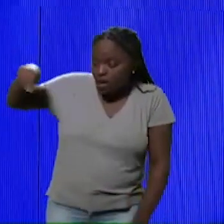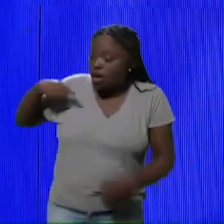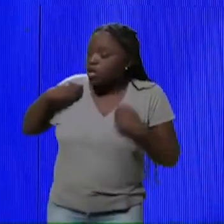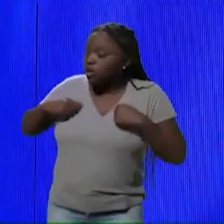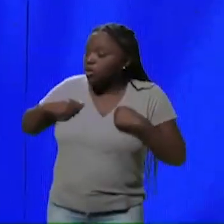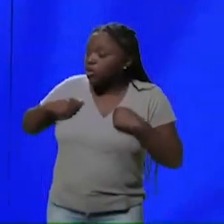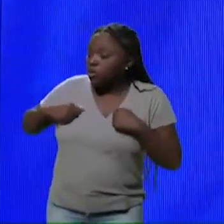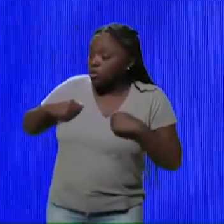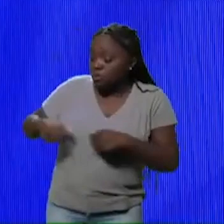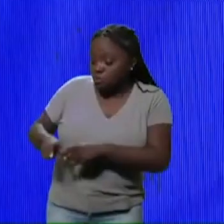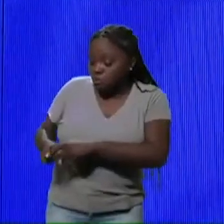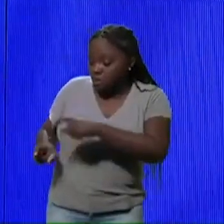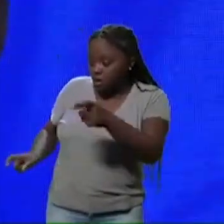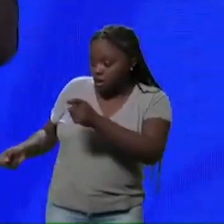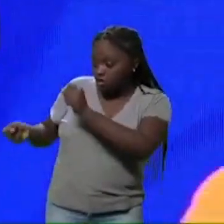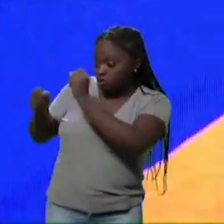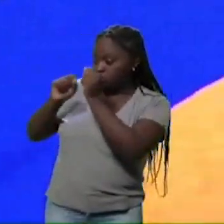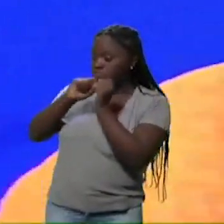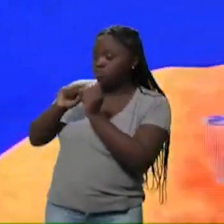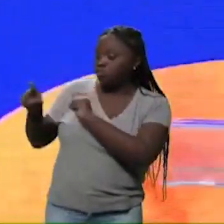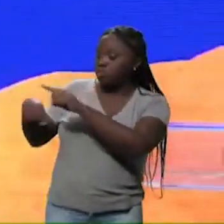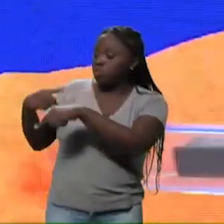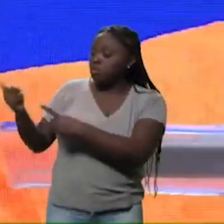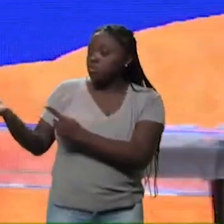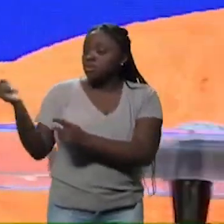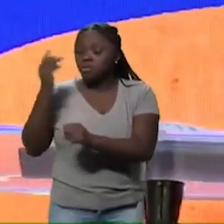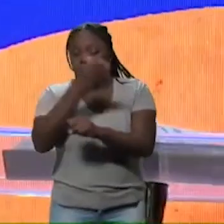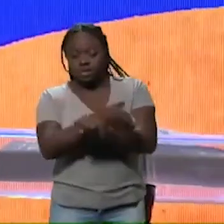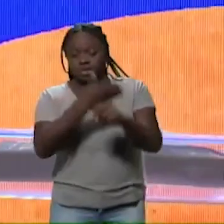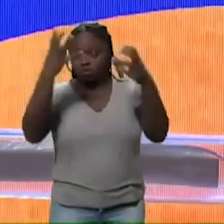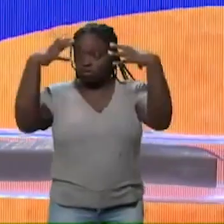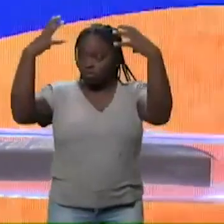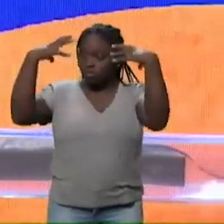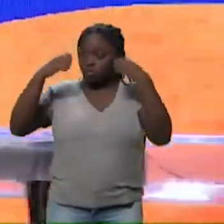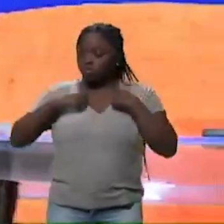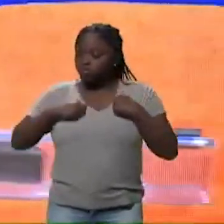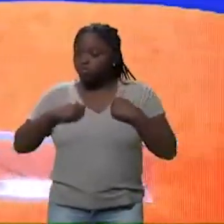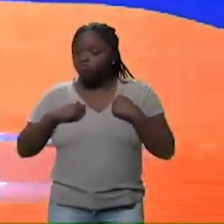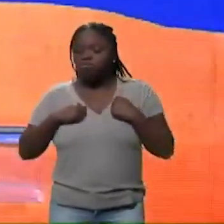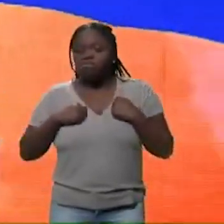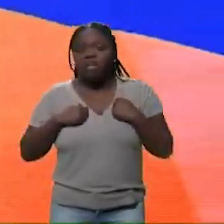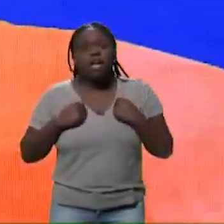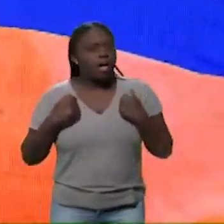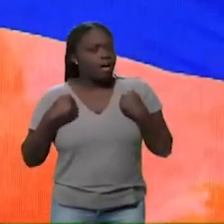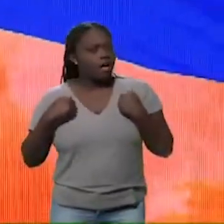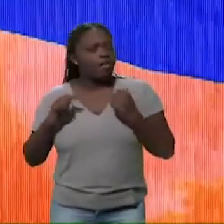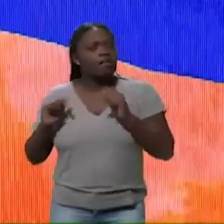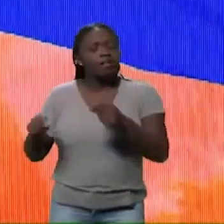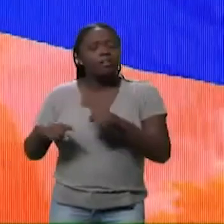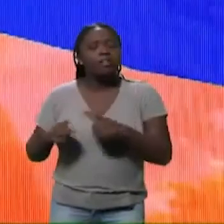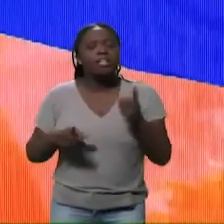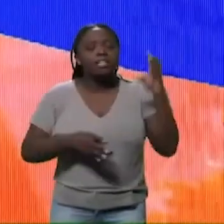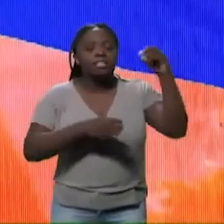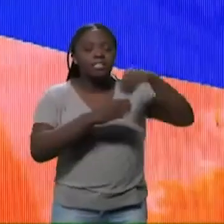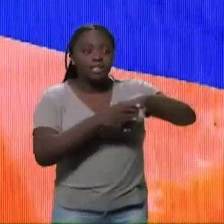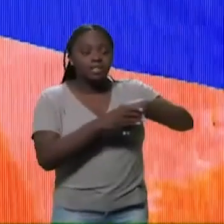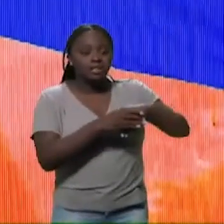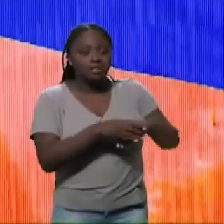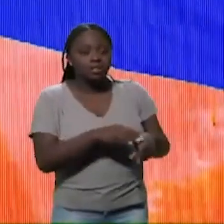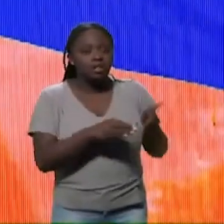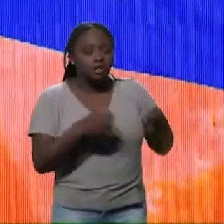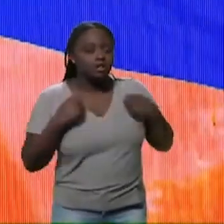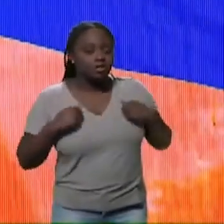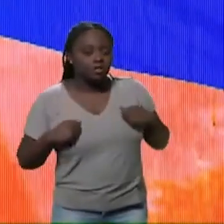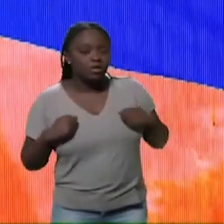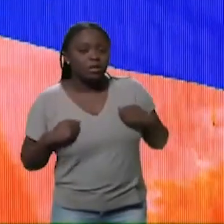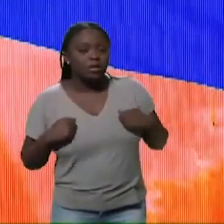banho de mangueira lá fora e depois você vem pro chuveiro. Eu fiz isso. Só que na hora que eu cheguei dentro do chuveiro,